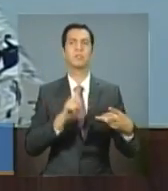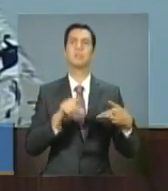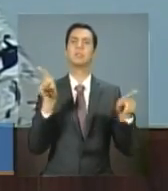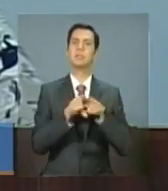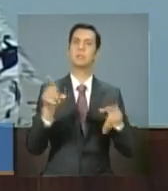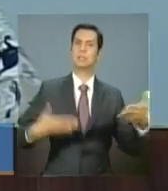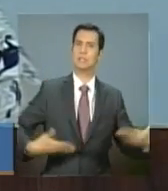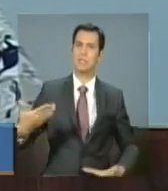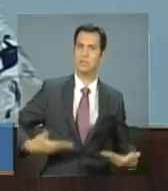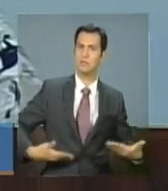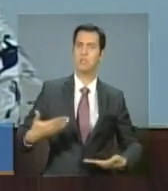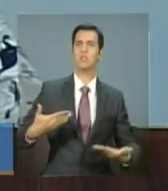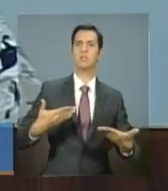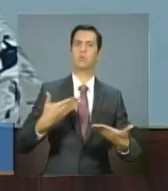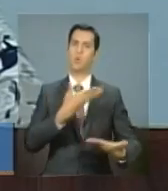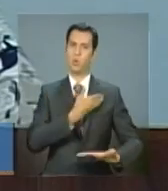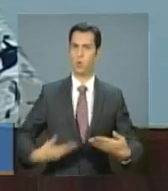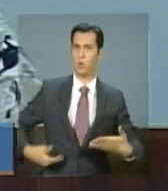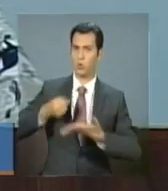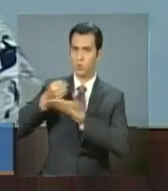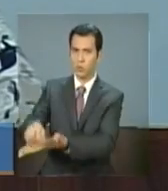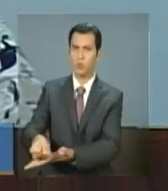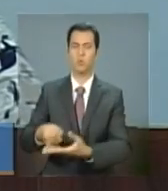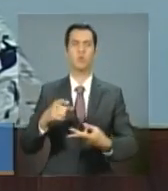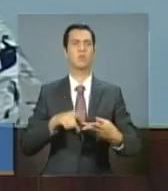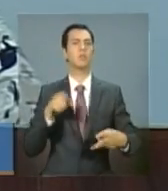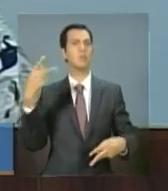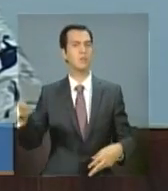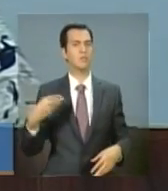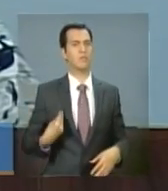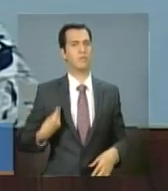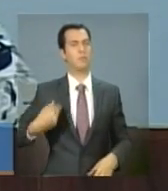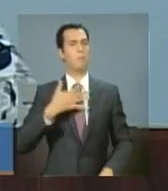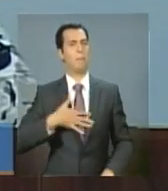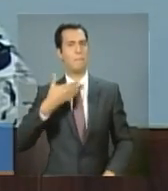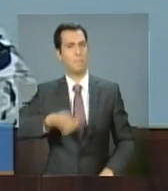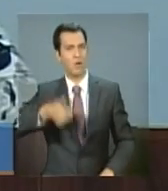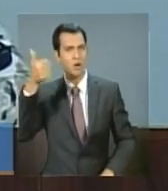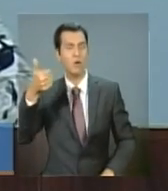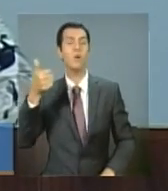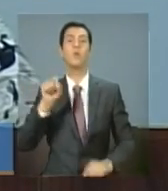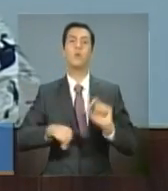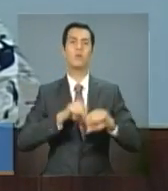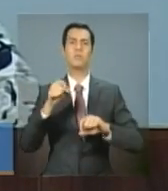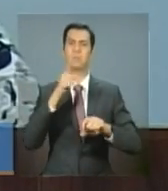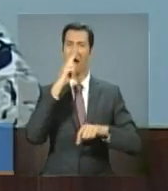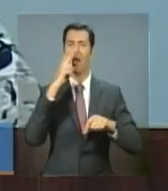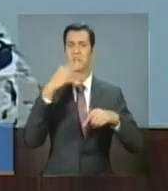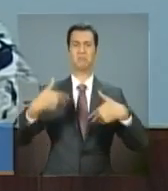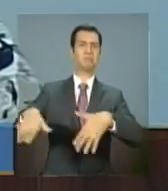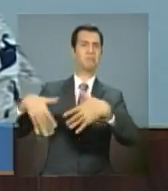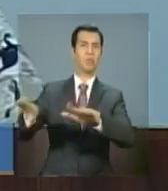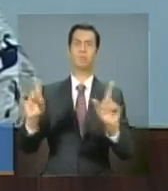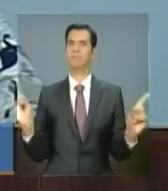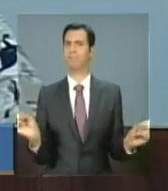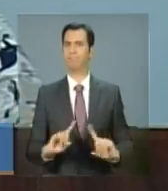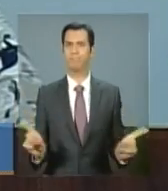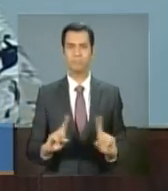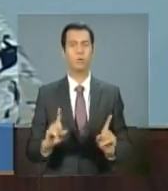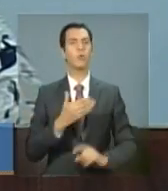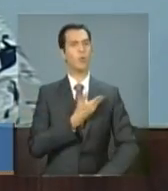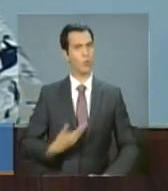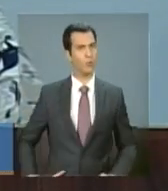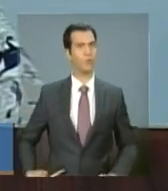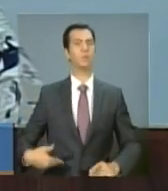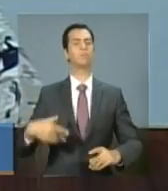dos negócios, nas oportunidades, melhorando o seu bem-estar, não acontecerá naturalmente. O Estado brasileiro tem um papel